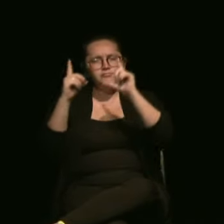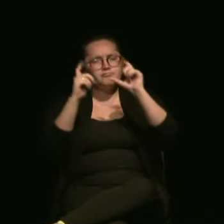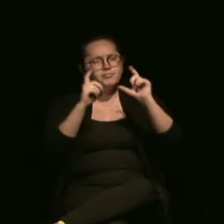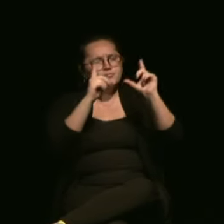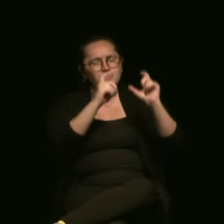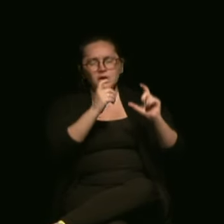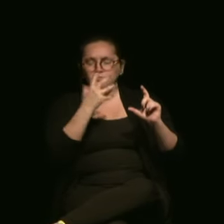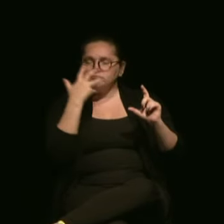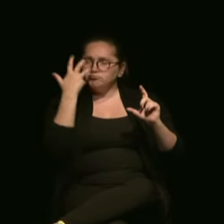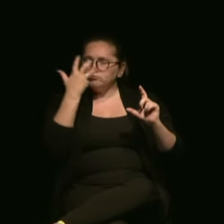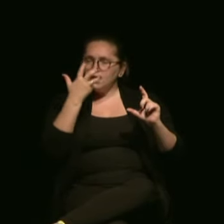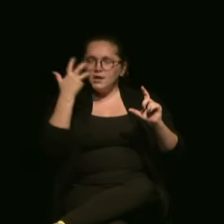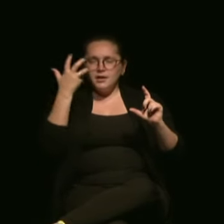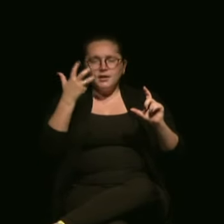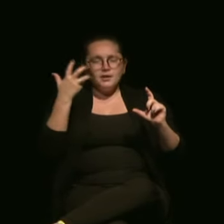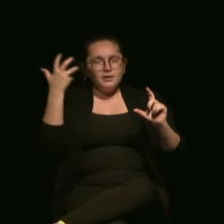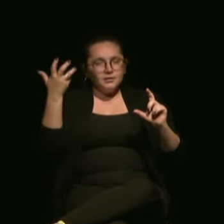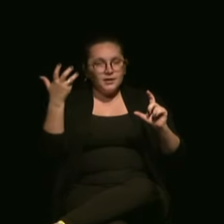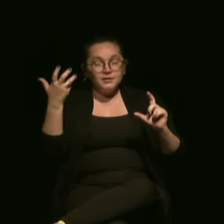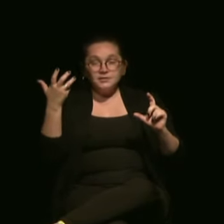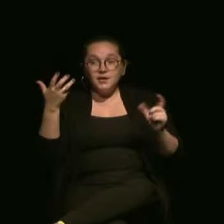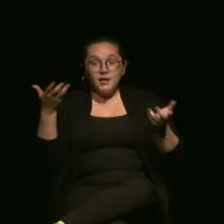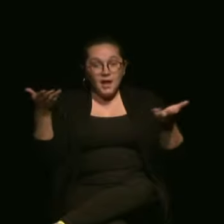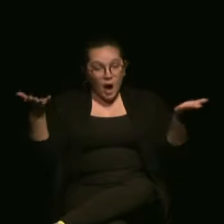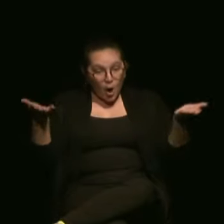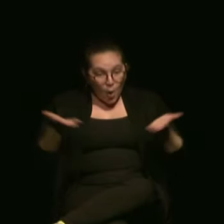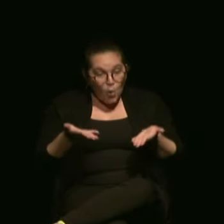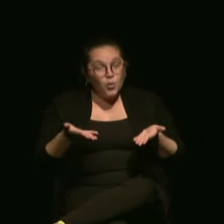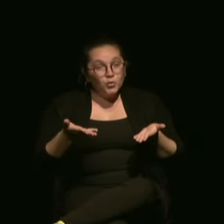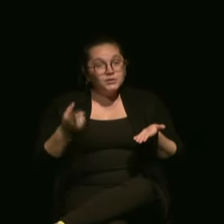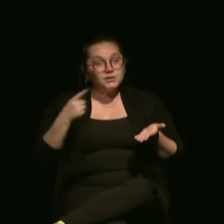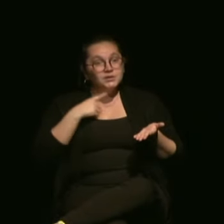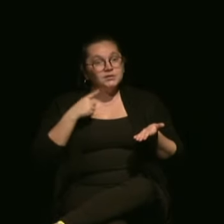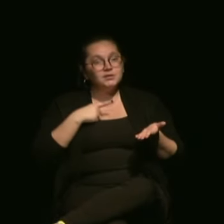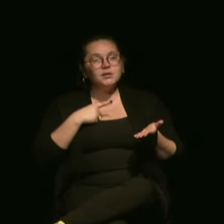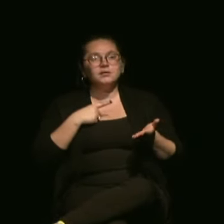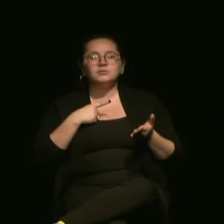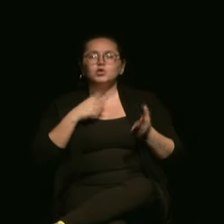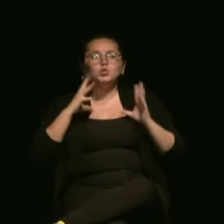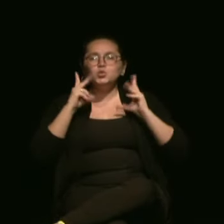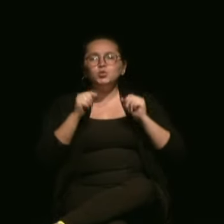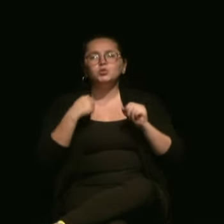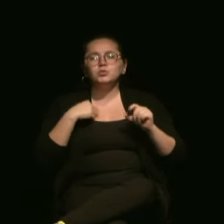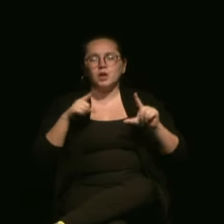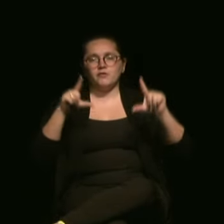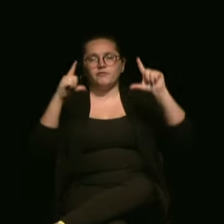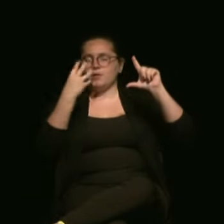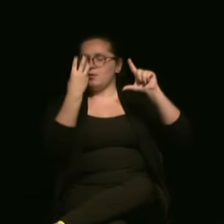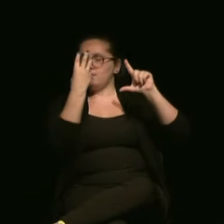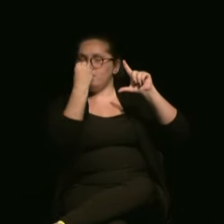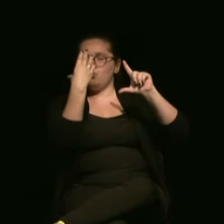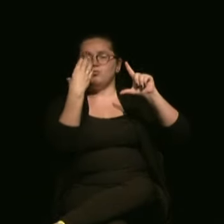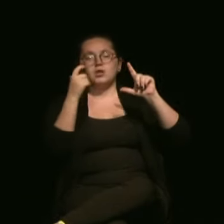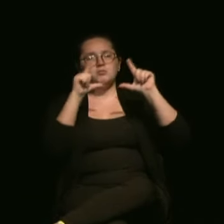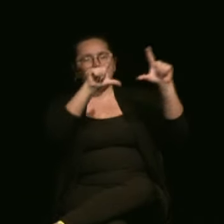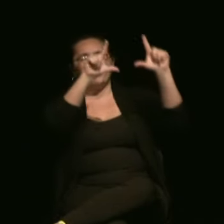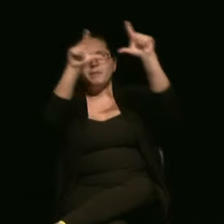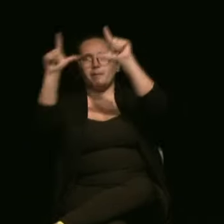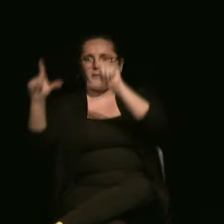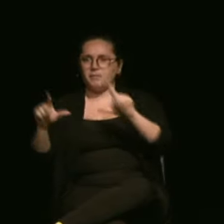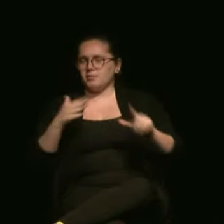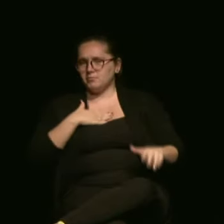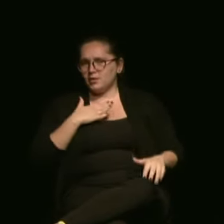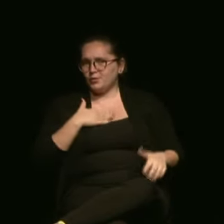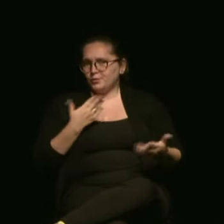comigo mesmo. E até hoje, meus telefones têm retrato meu, tenho retrato em todo quanto é lugar.